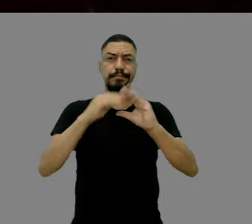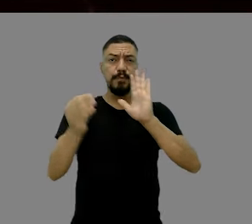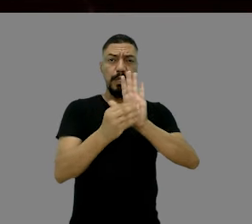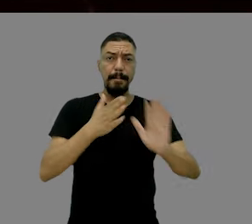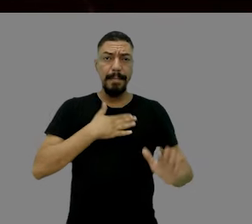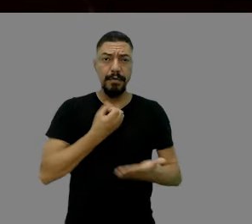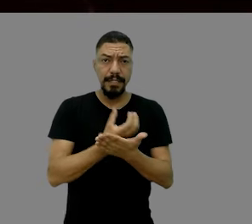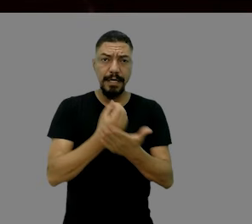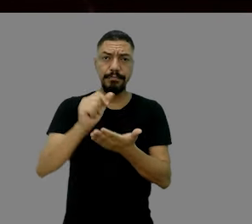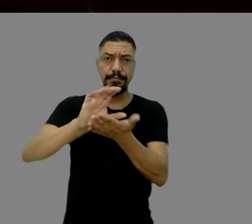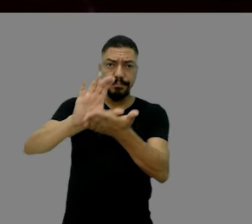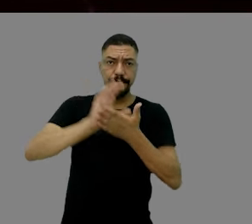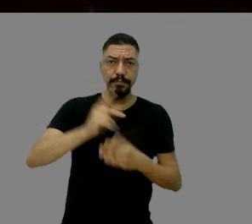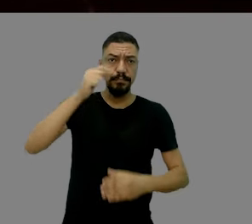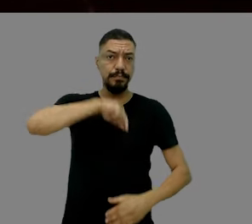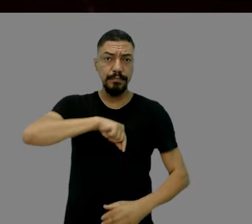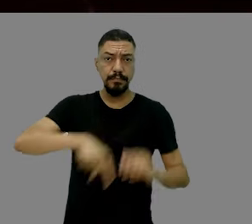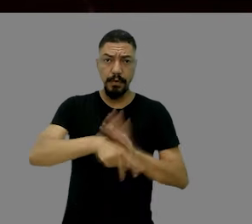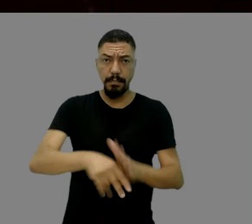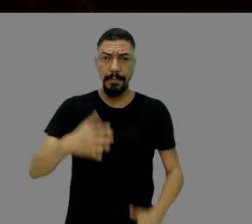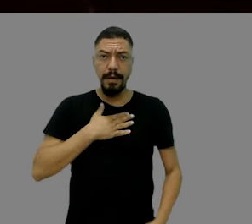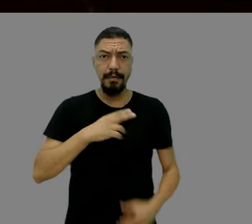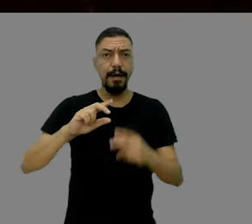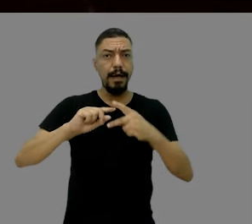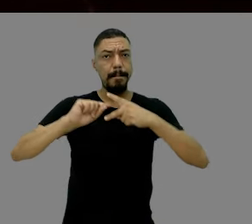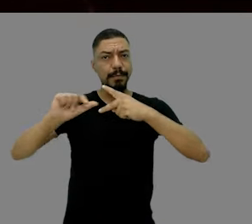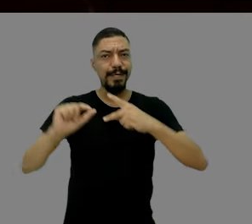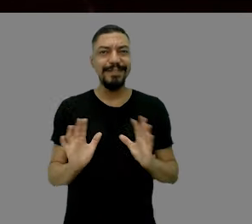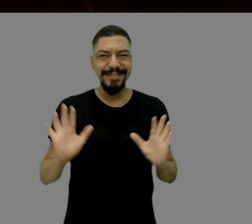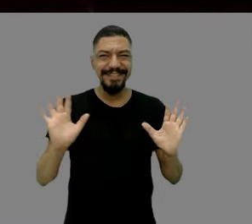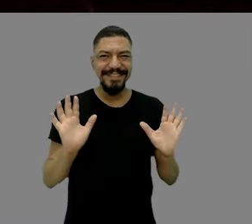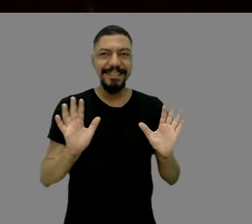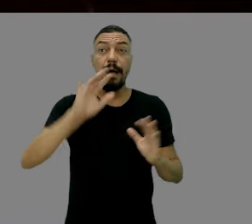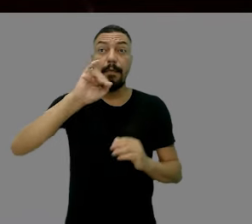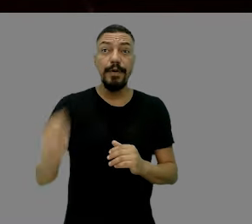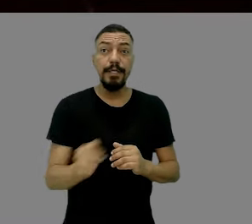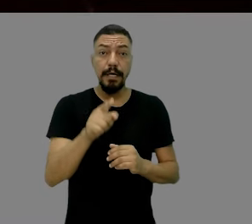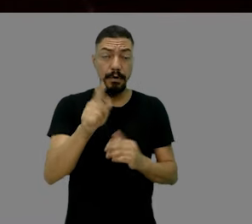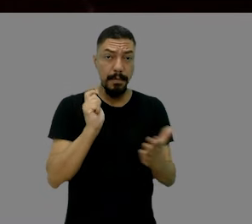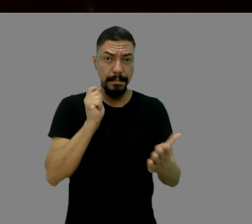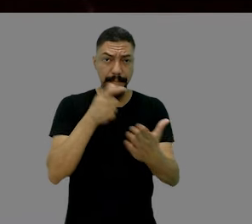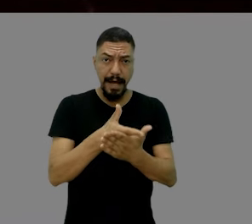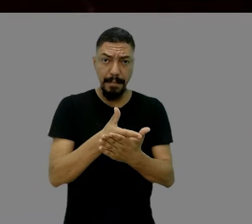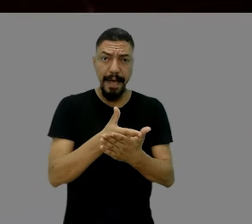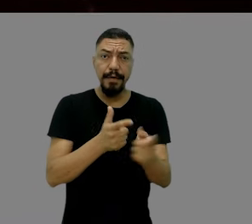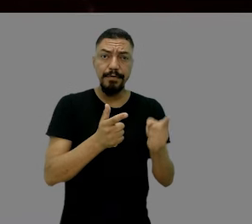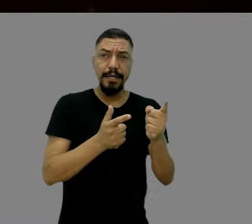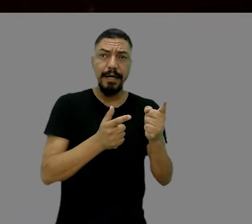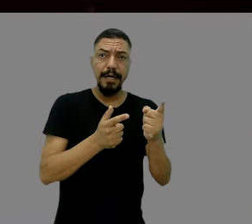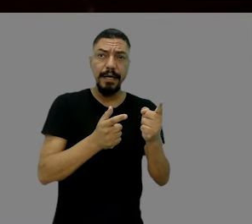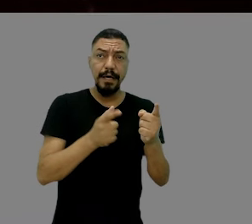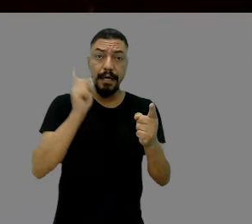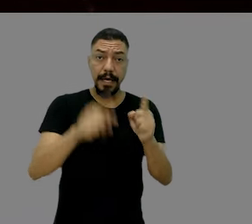para pagamento e aí faço a transferência. Aproveitando, gente, pagamento é da